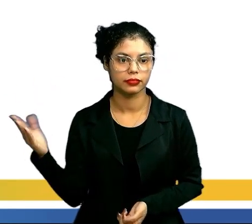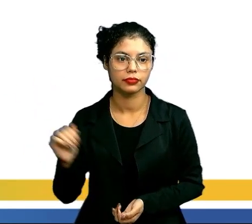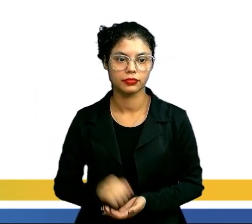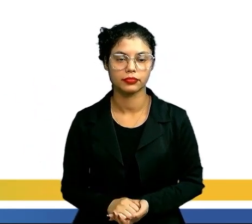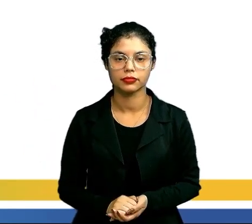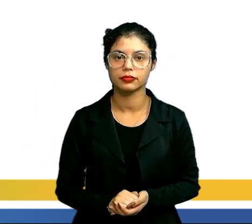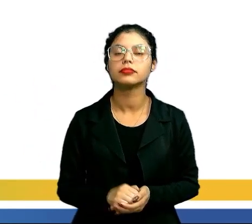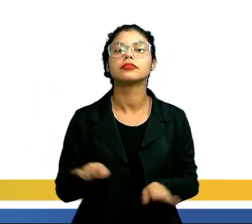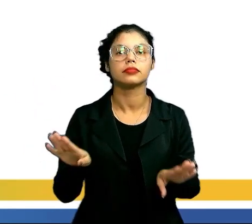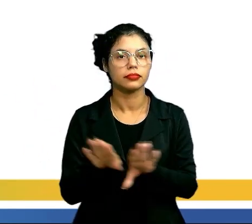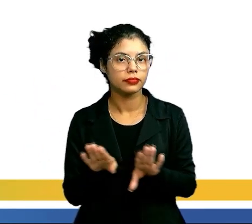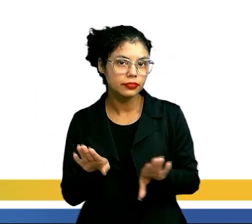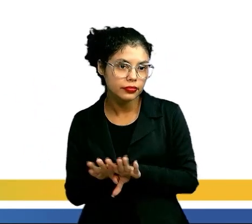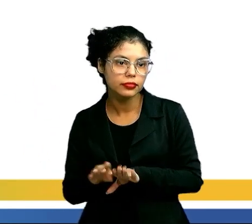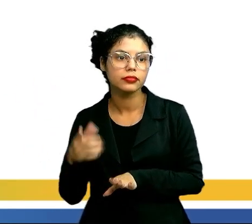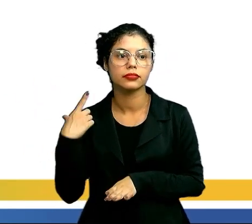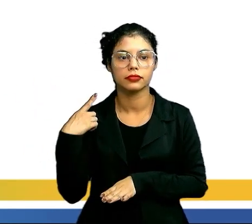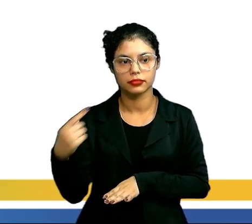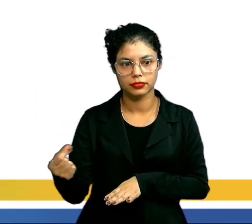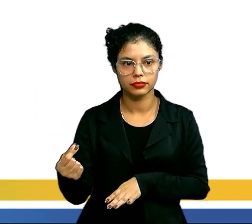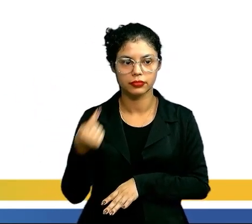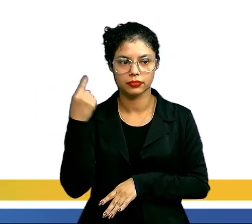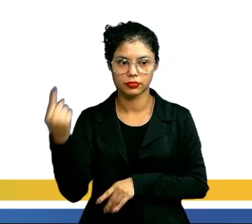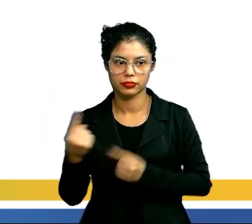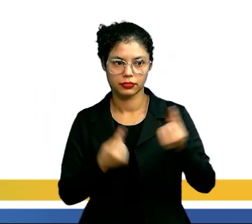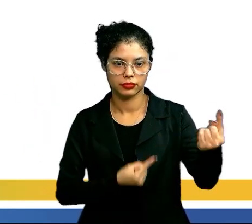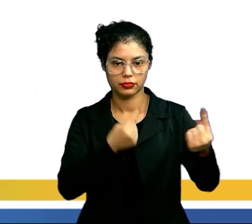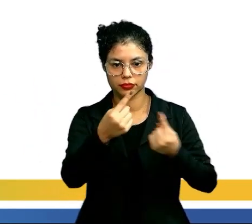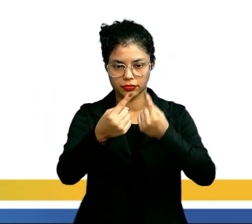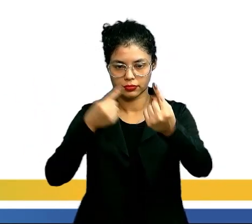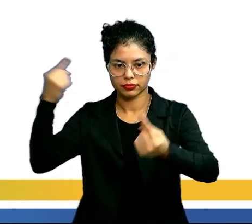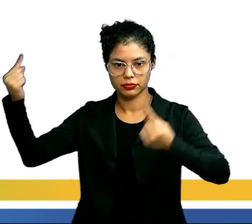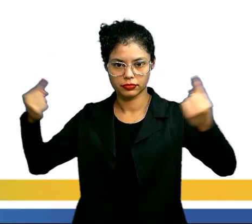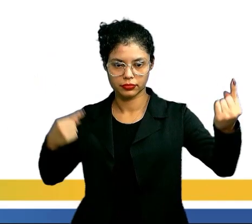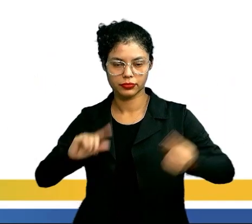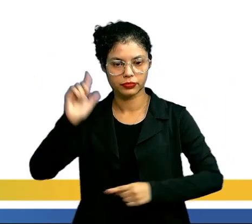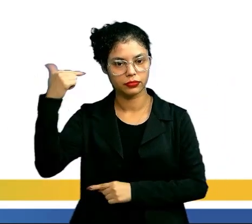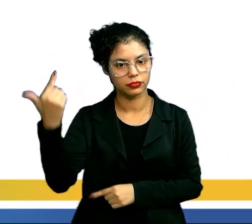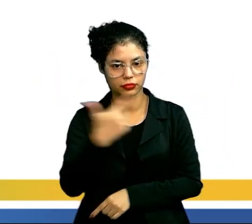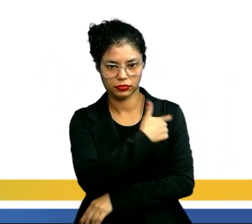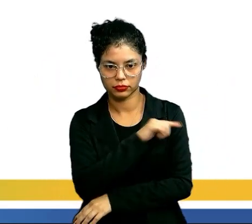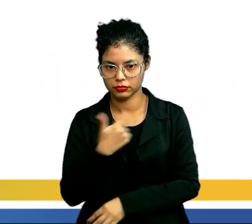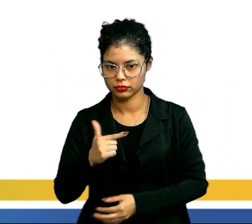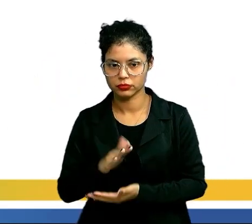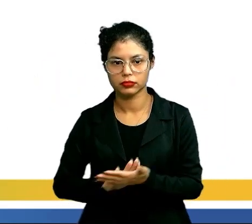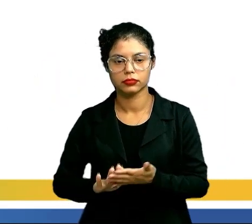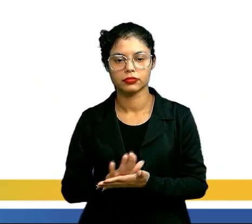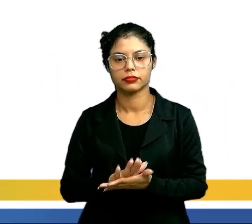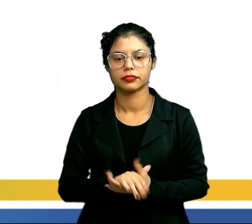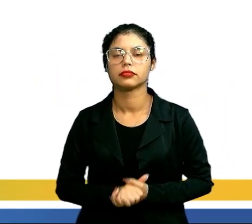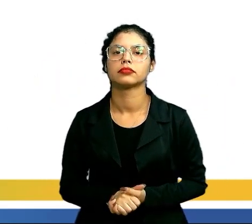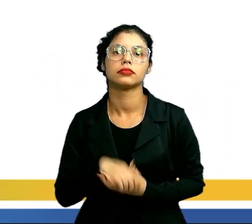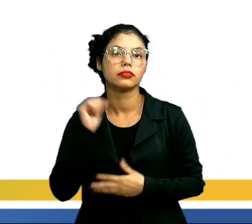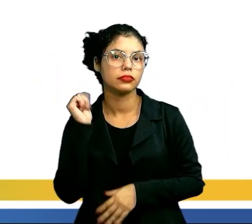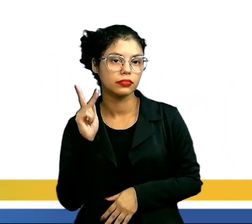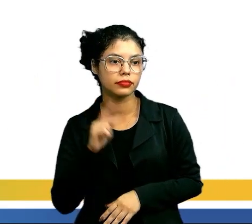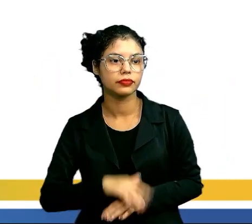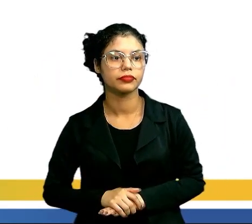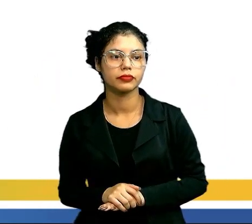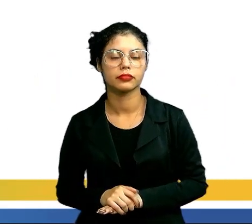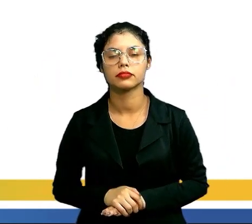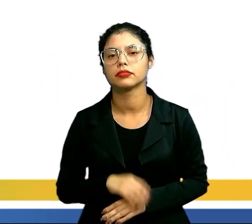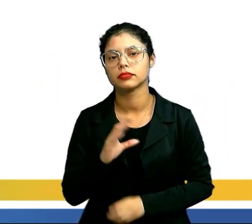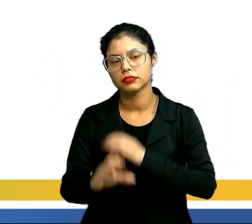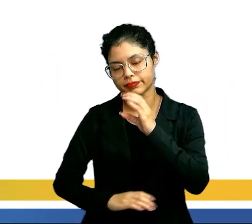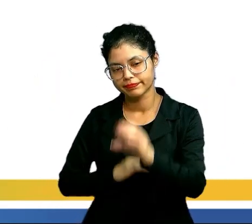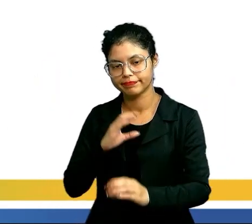aegypti infectado vai passar para outros seres humanos que não são vacinados, né, não são infectados. Tá certo? Então, é desse